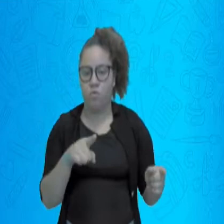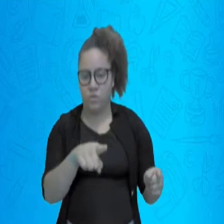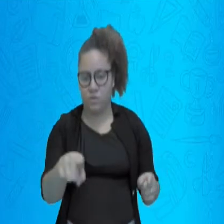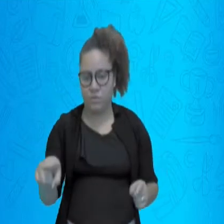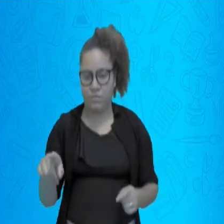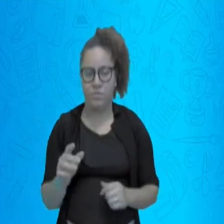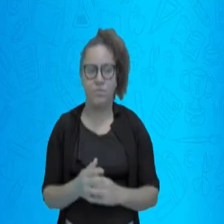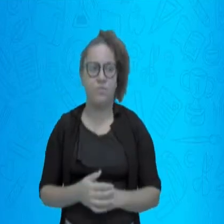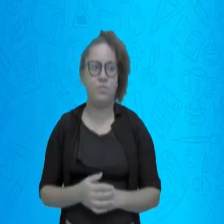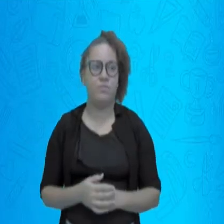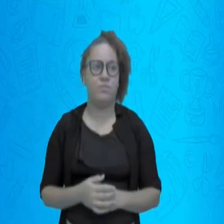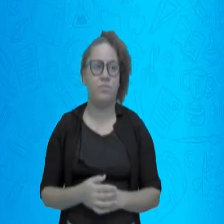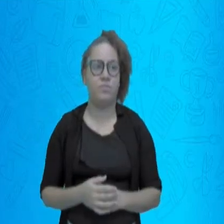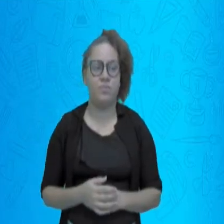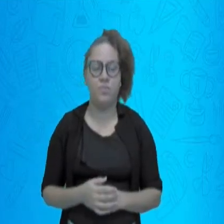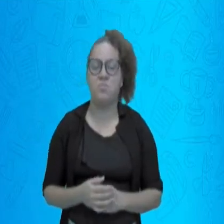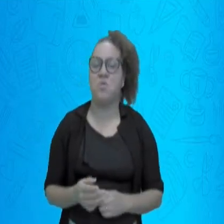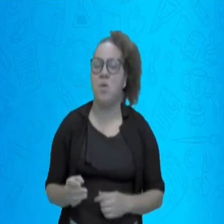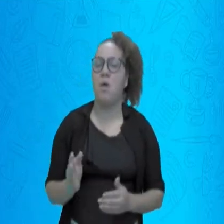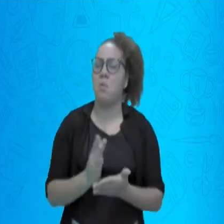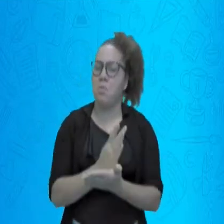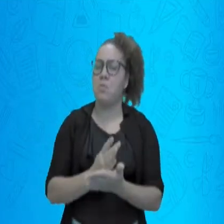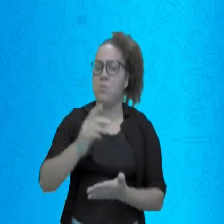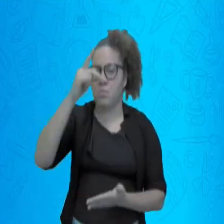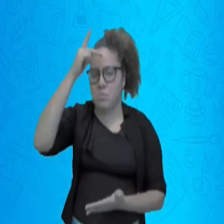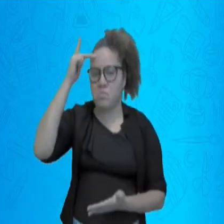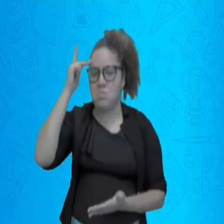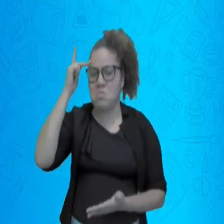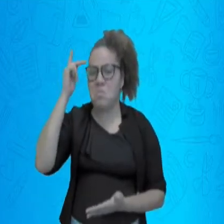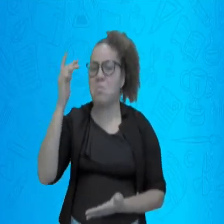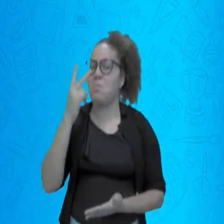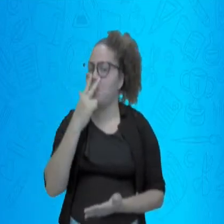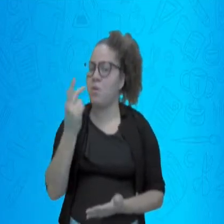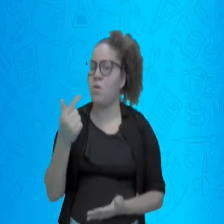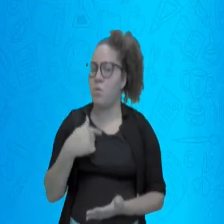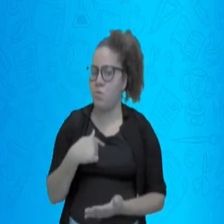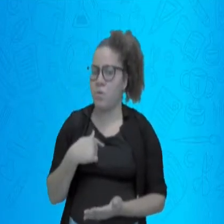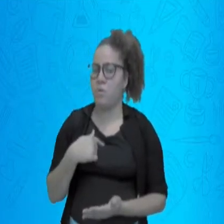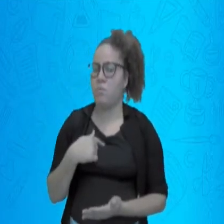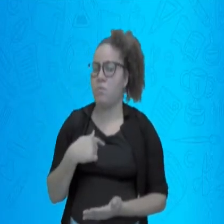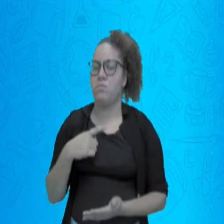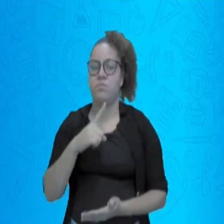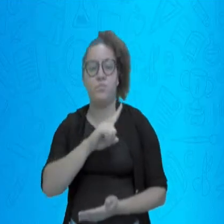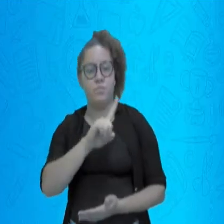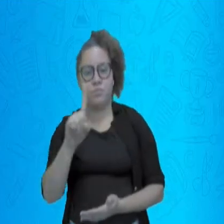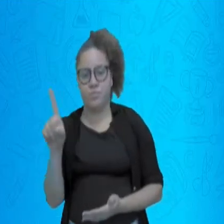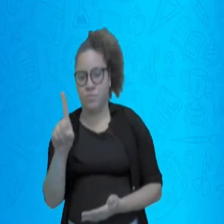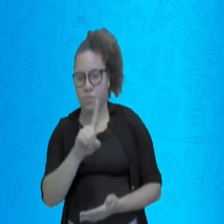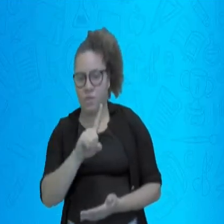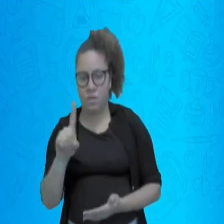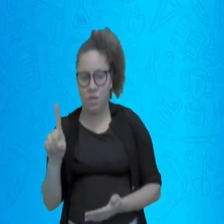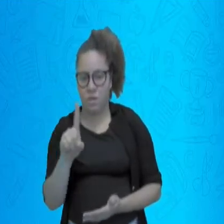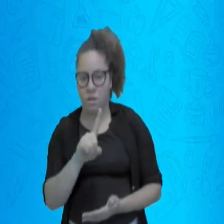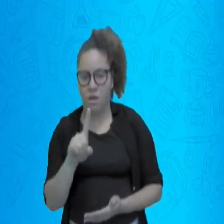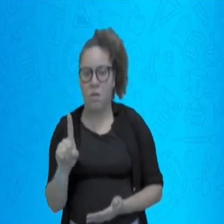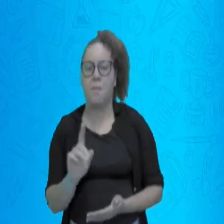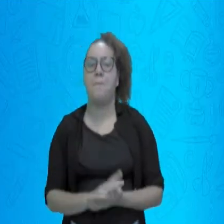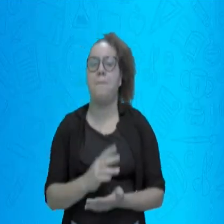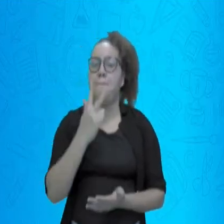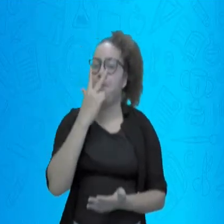professora? Mas eu tenho alguém que se parece comigo, mas essa pessoa não é igual a você, totalmente em